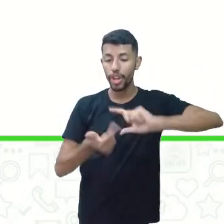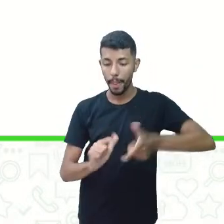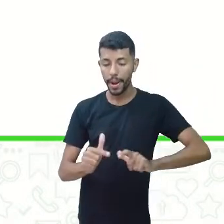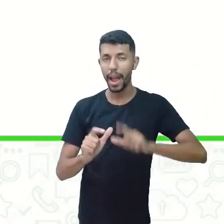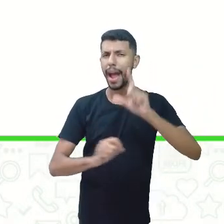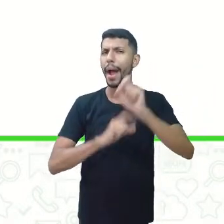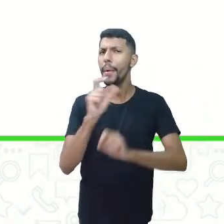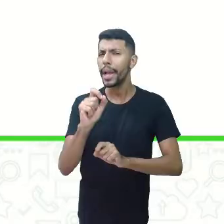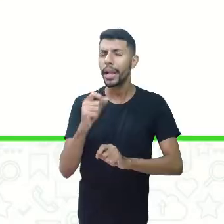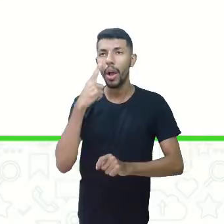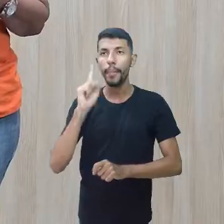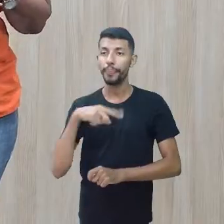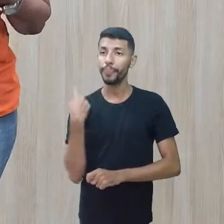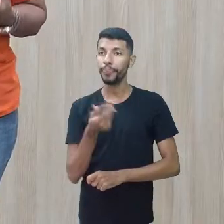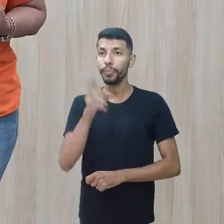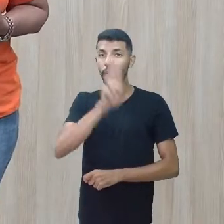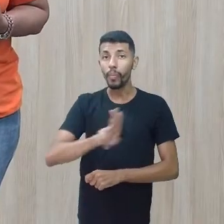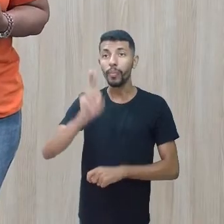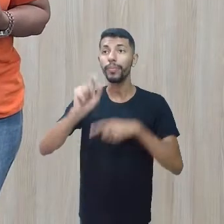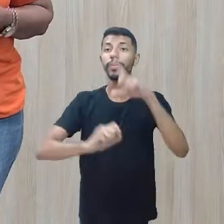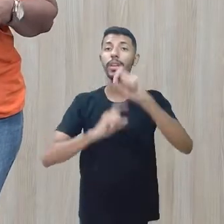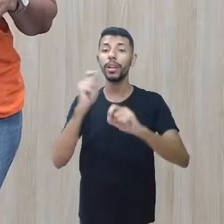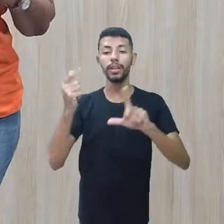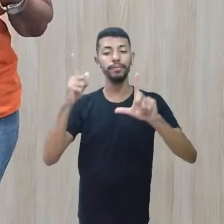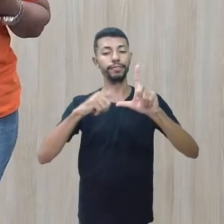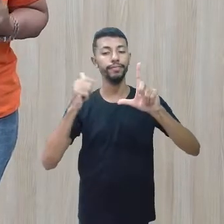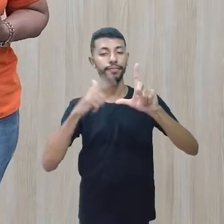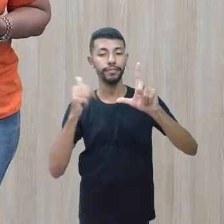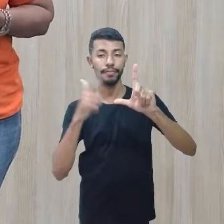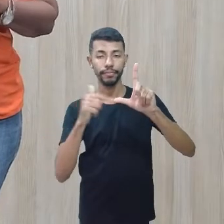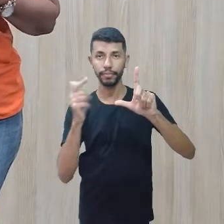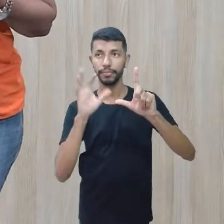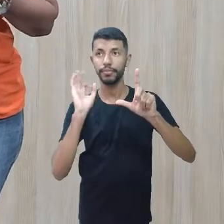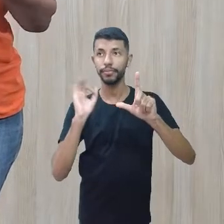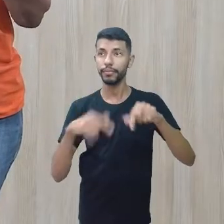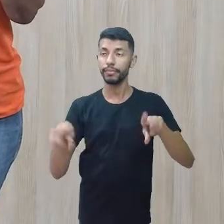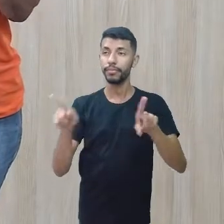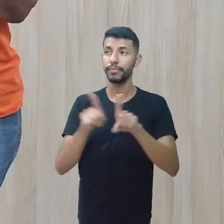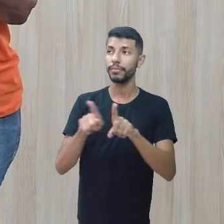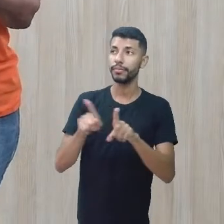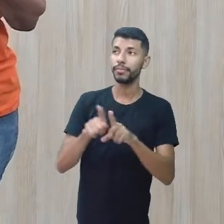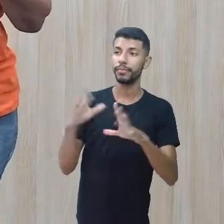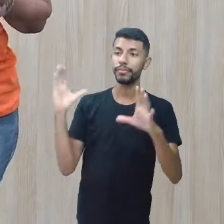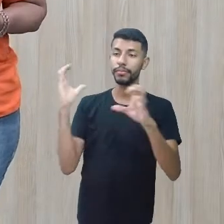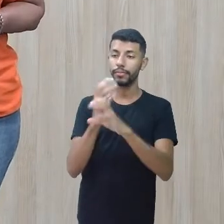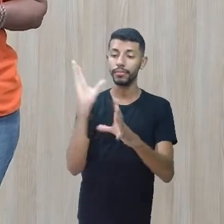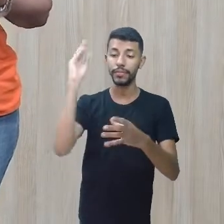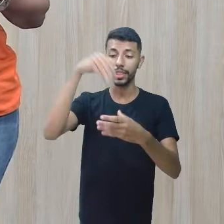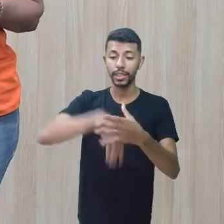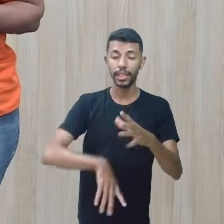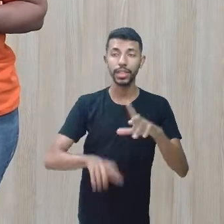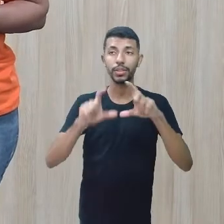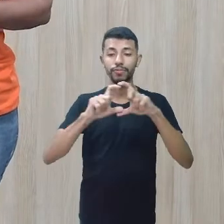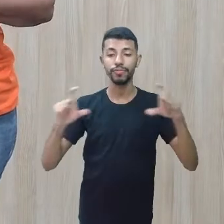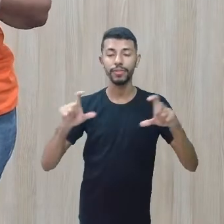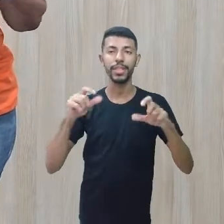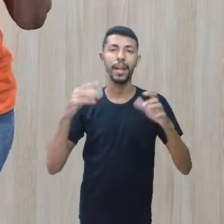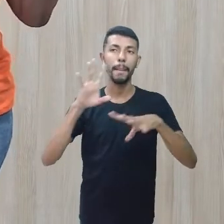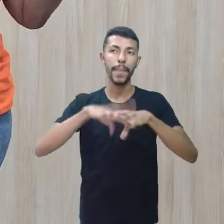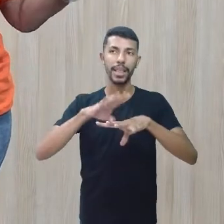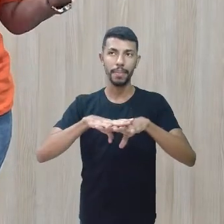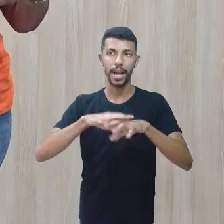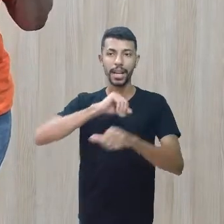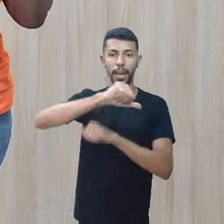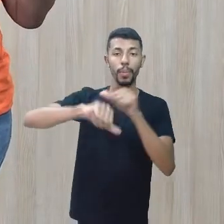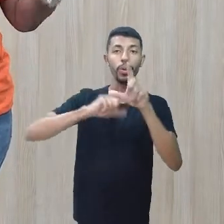né, as letras, né, as operações e as letras dentro de uma sentença matemática, que elas transformam